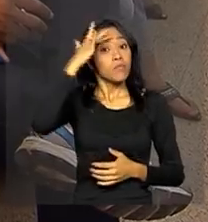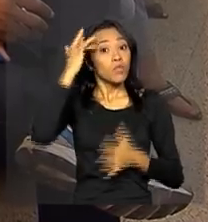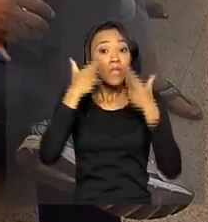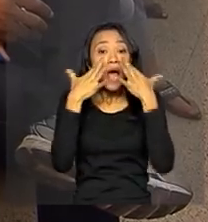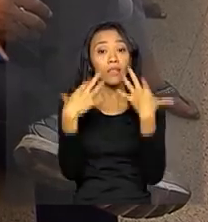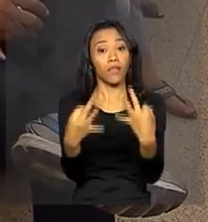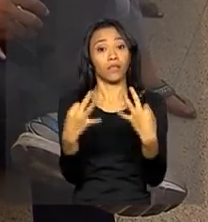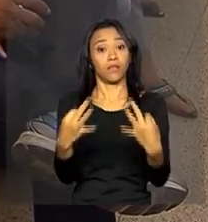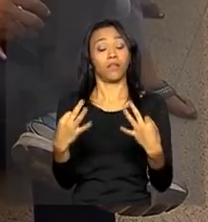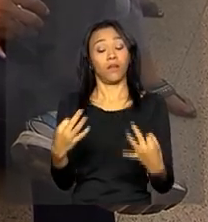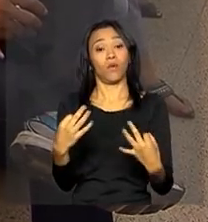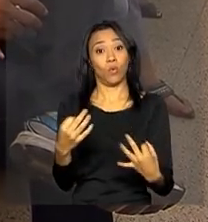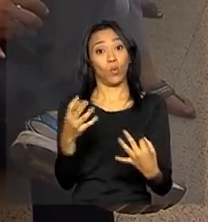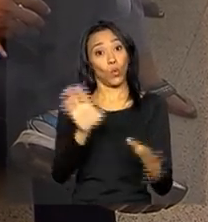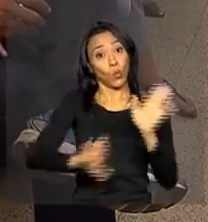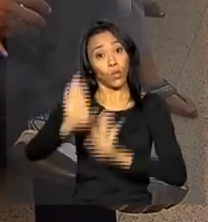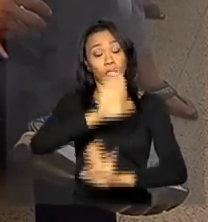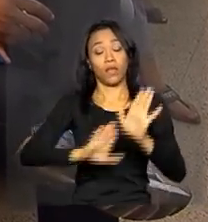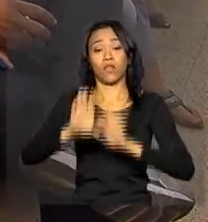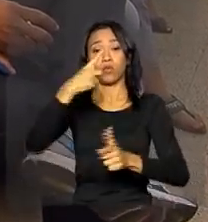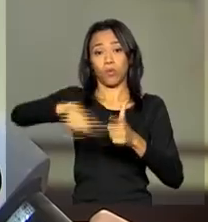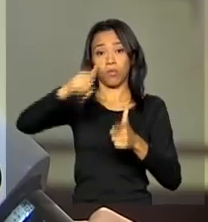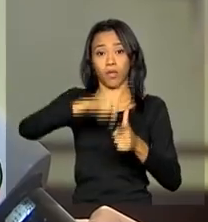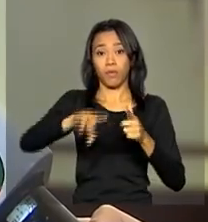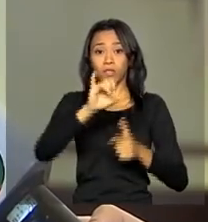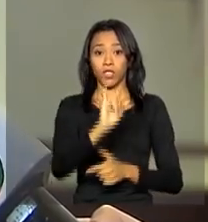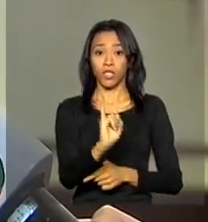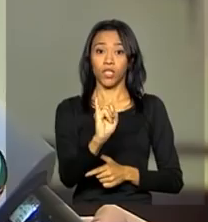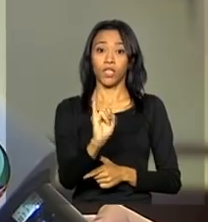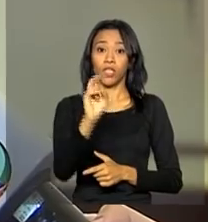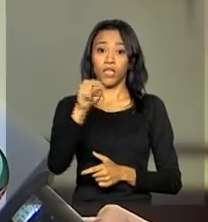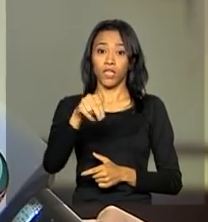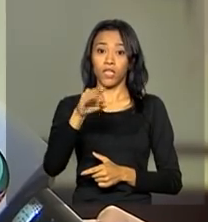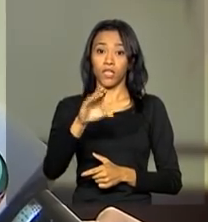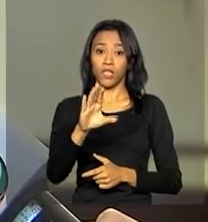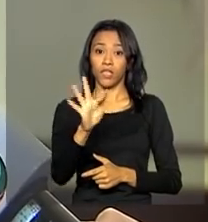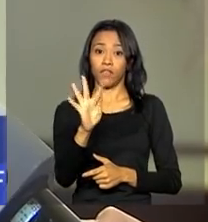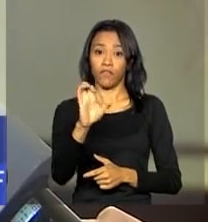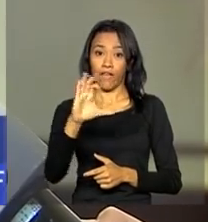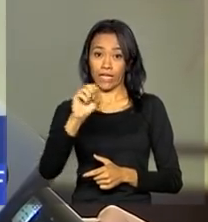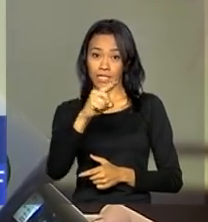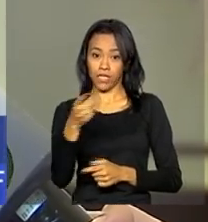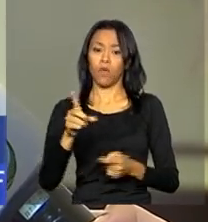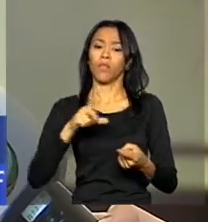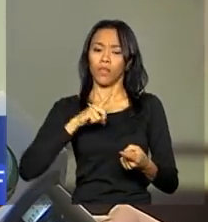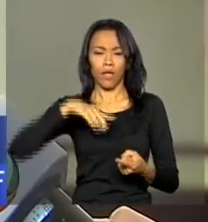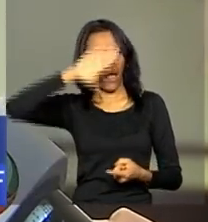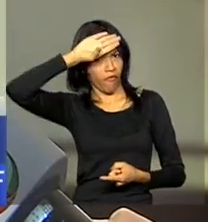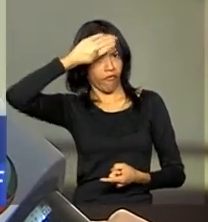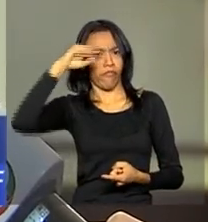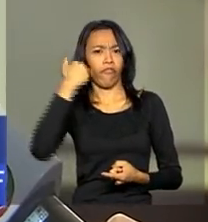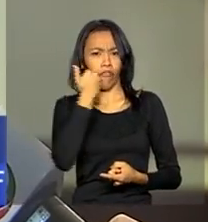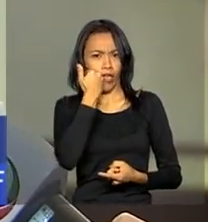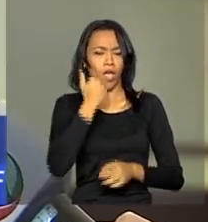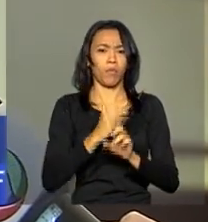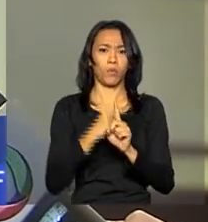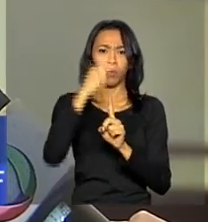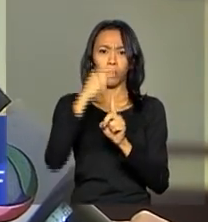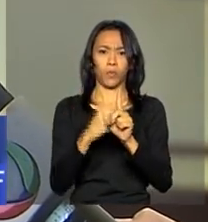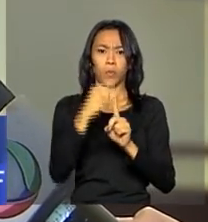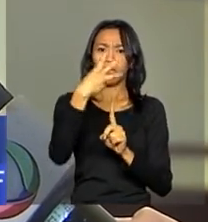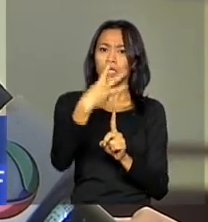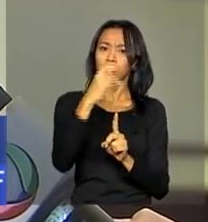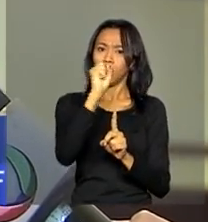aos sintomas de infecção pelo H1N1. Você tem a febre, né, em torno de 38 ou acima de